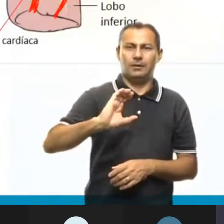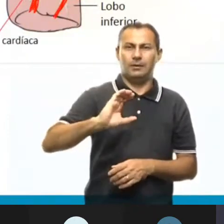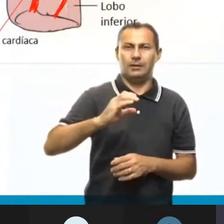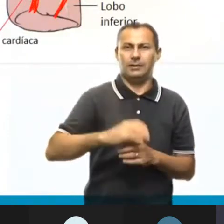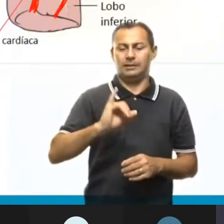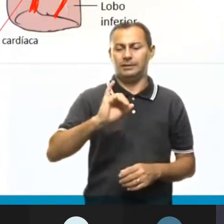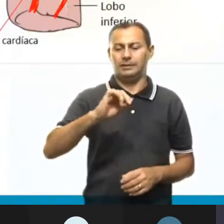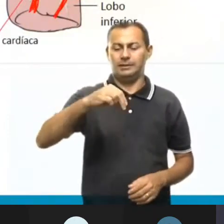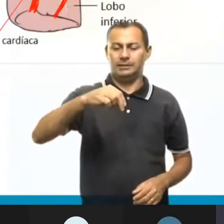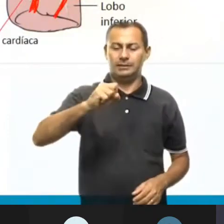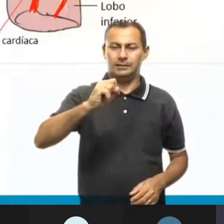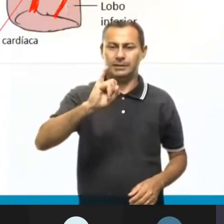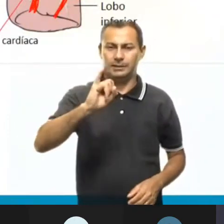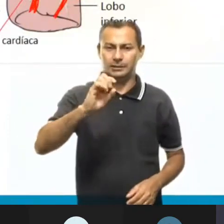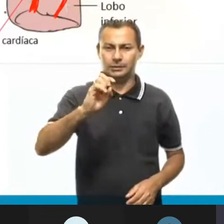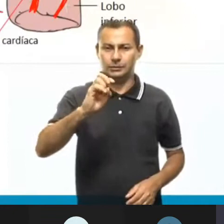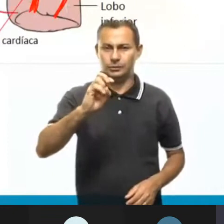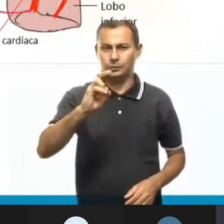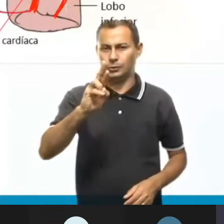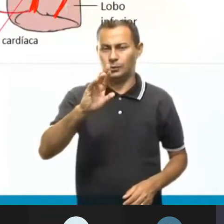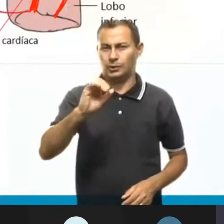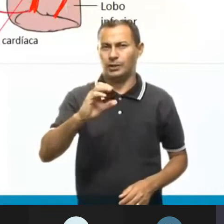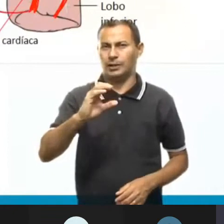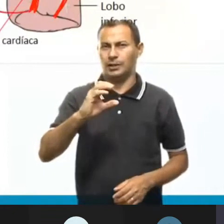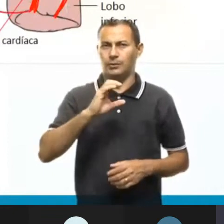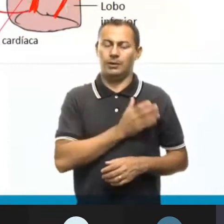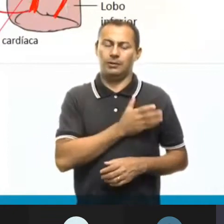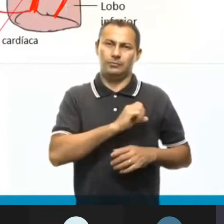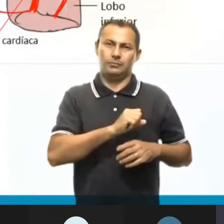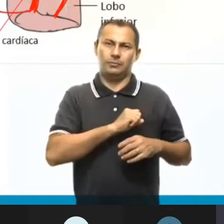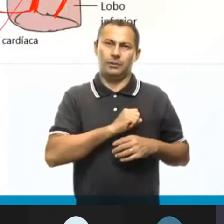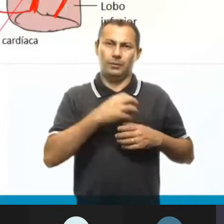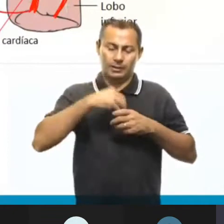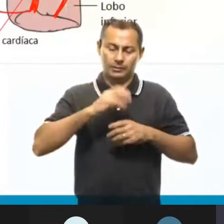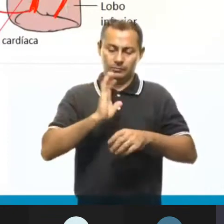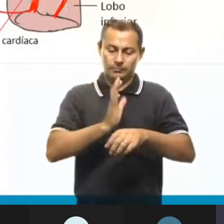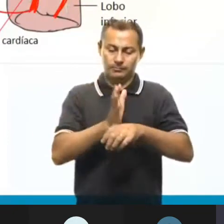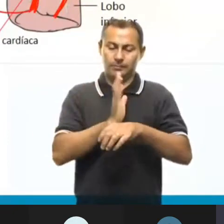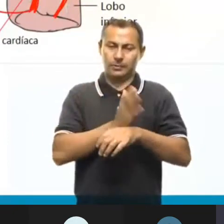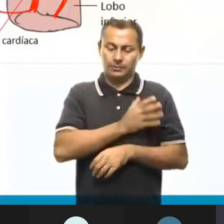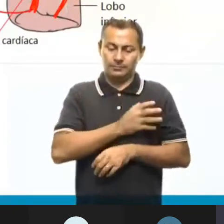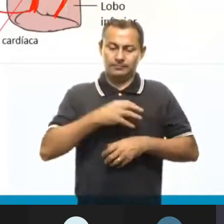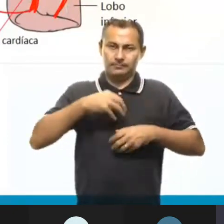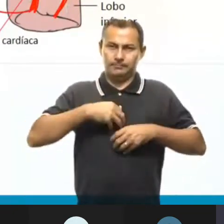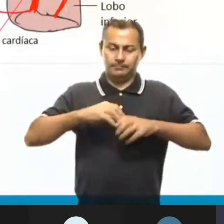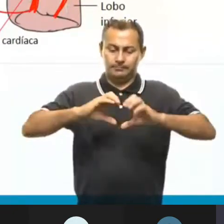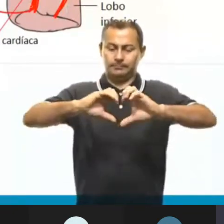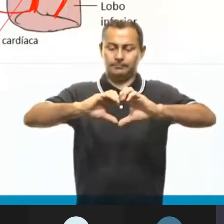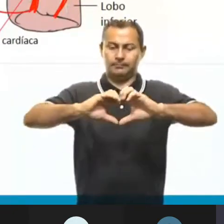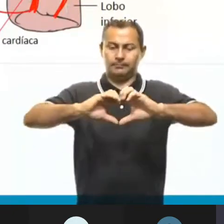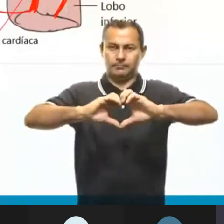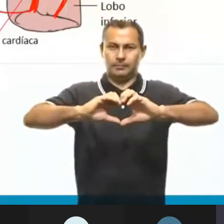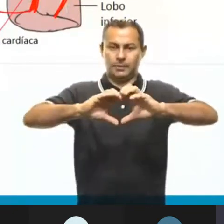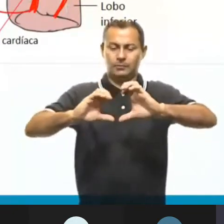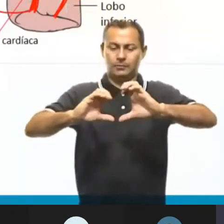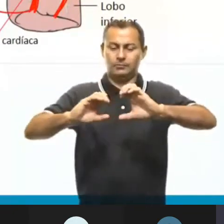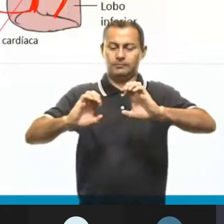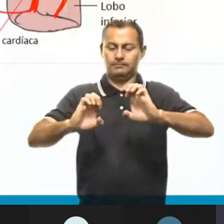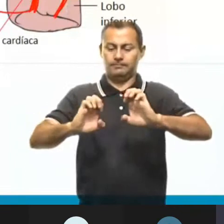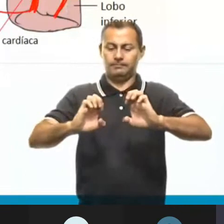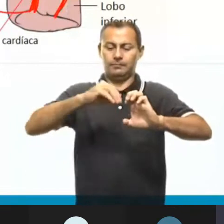incisura cardíaca. O coração, ele tá aqui, ó, tá? Nesse local. E o vértice dele vai